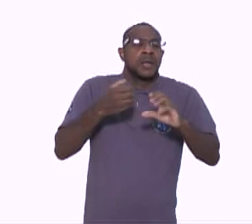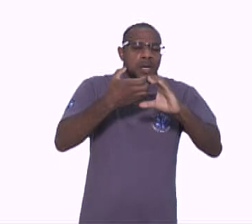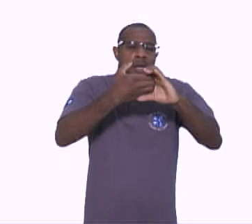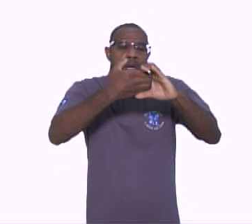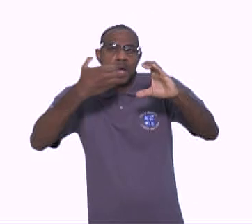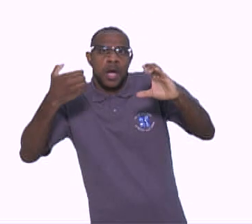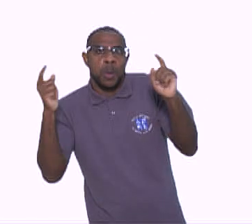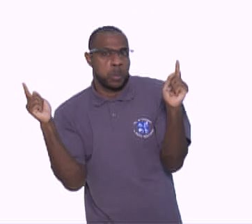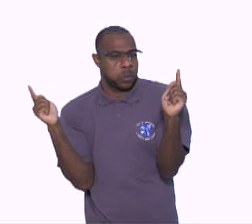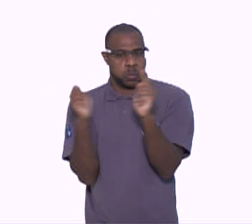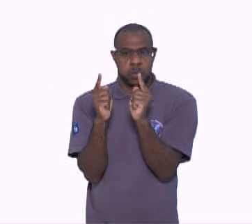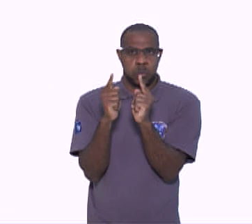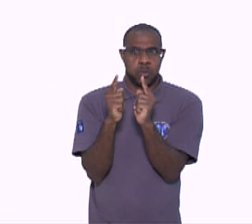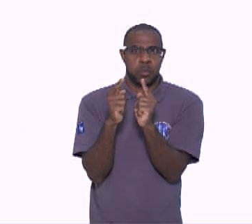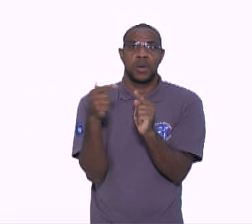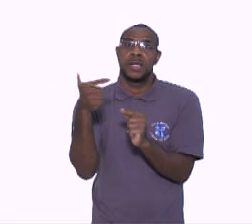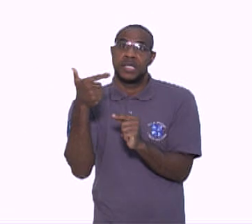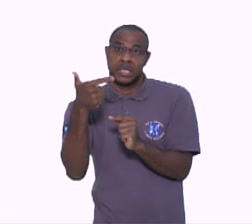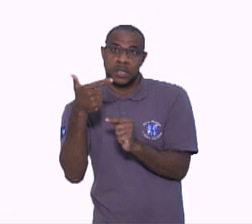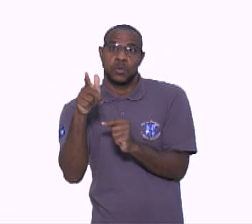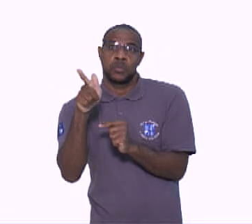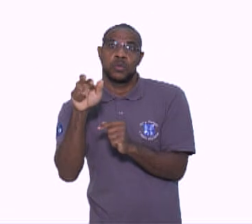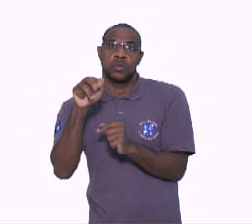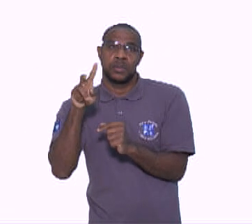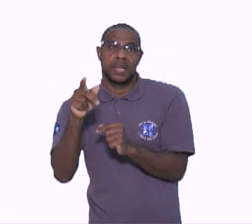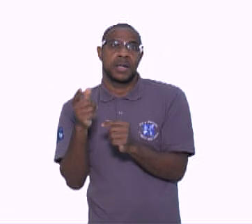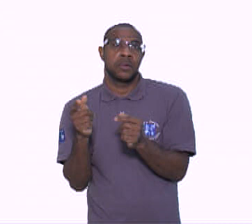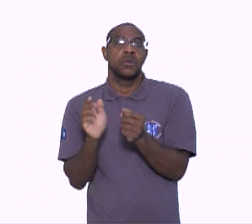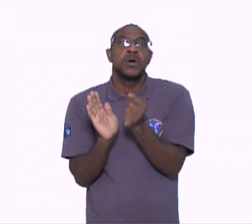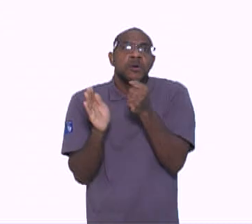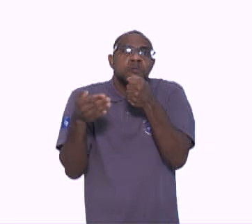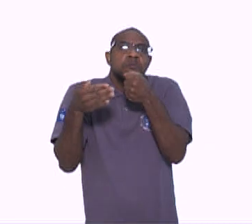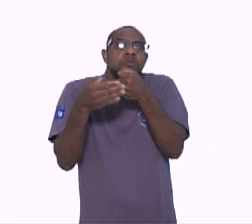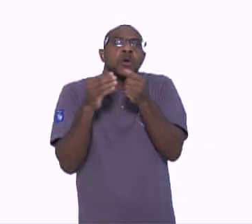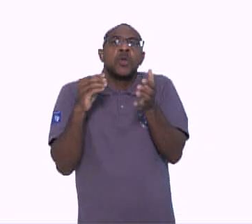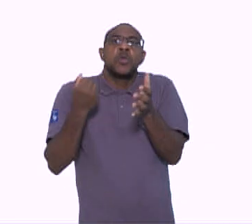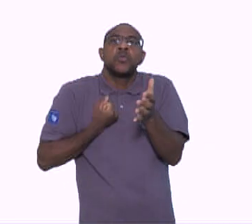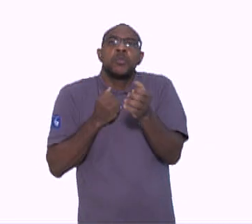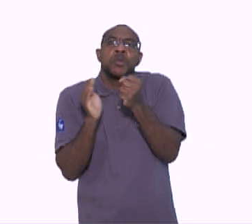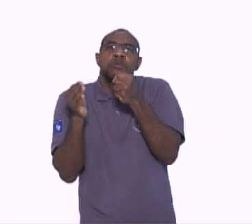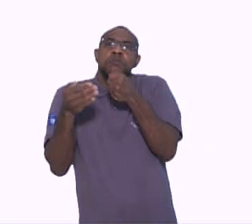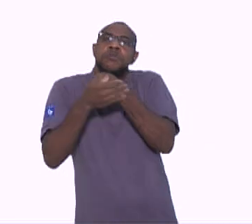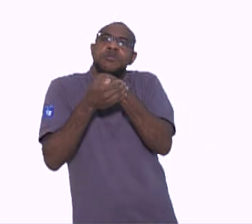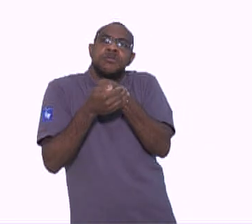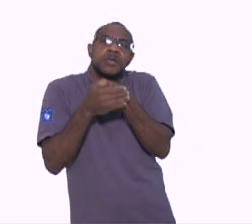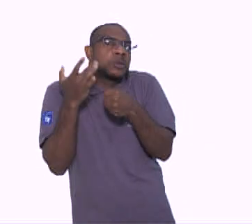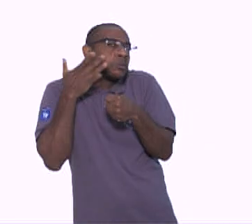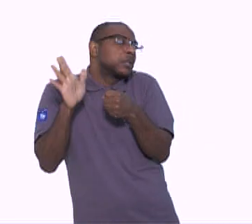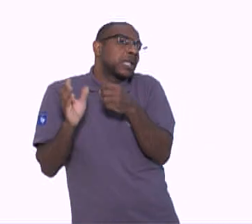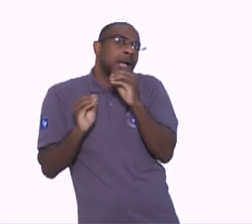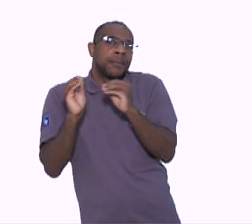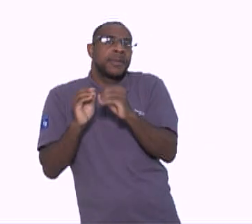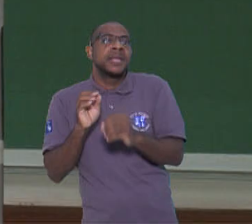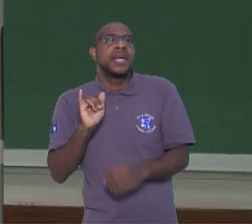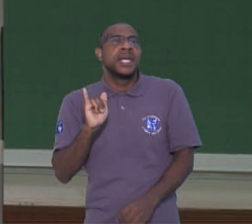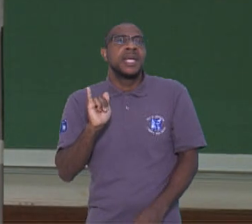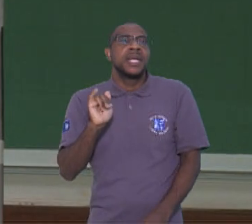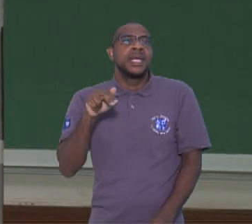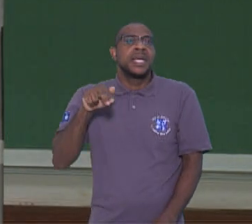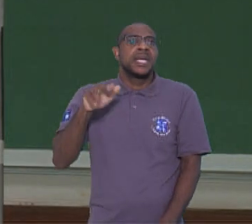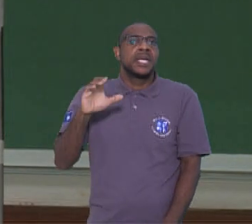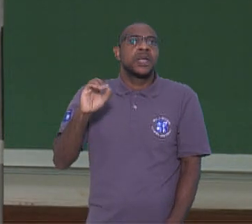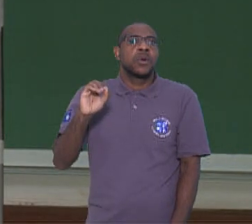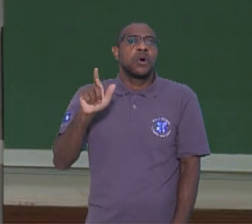equação de segundo grau, tá? Com uma incógnita. Fatos históricos. Equação do segundo grau com o primeiro e segundo